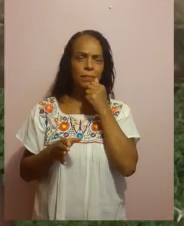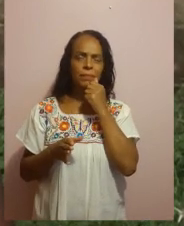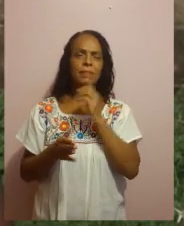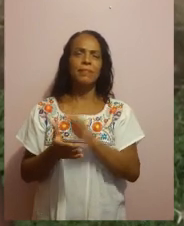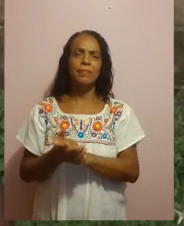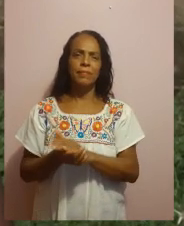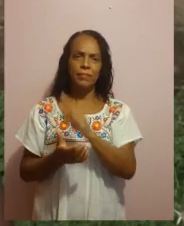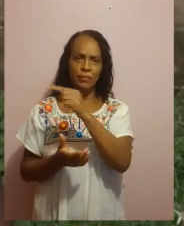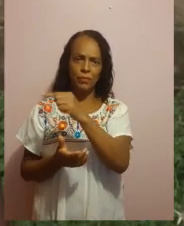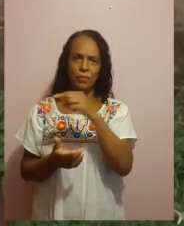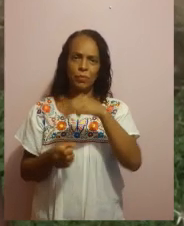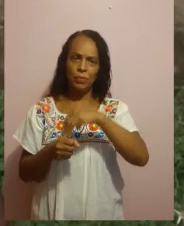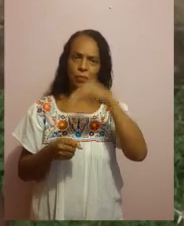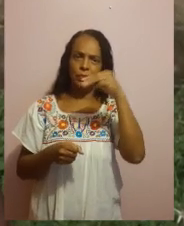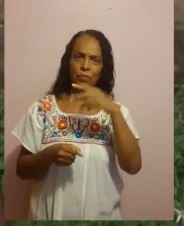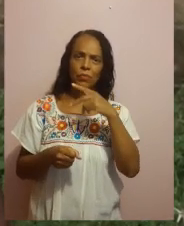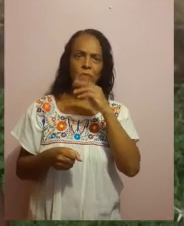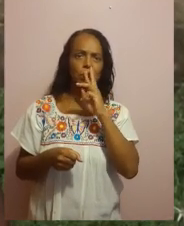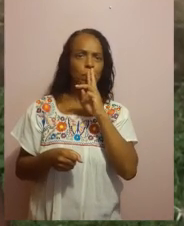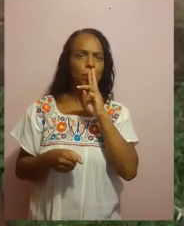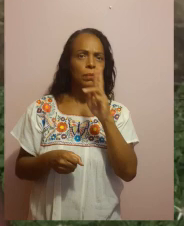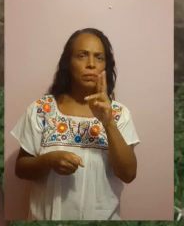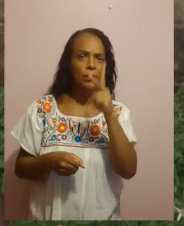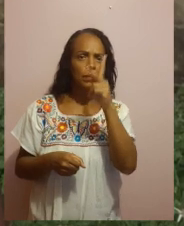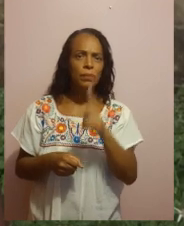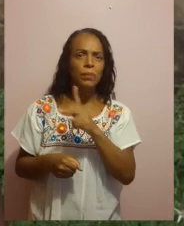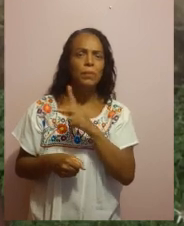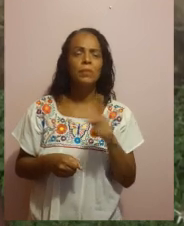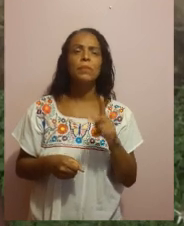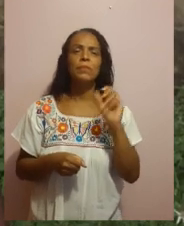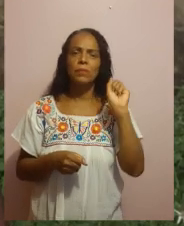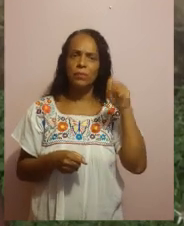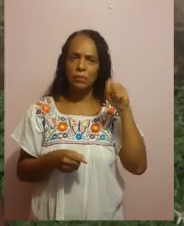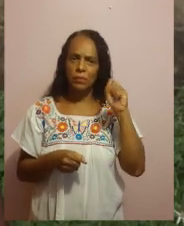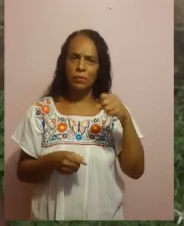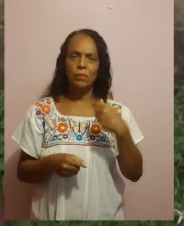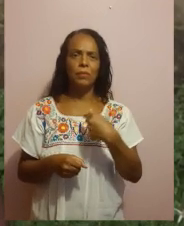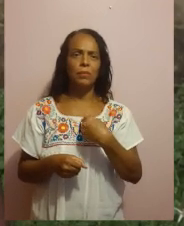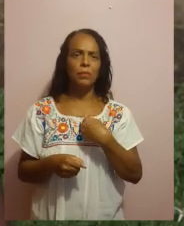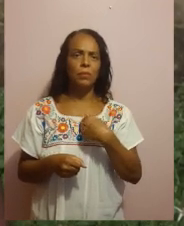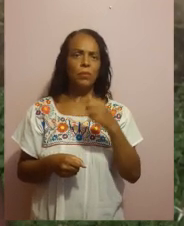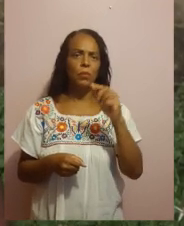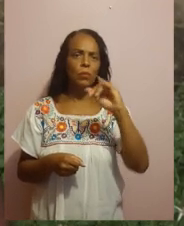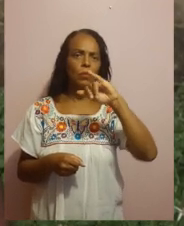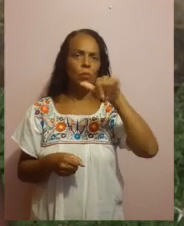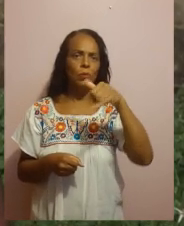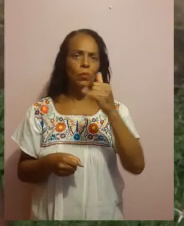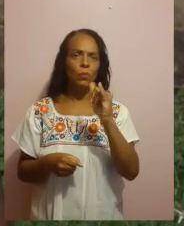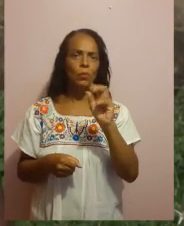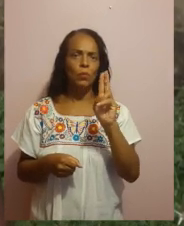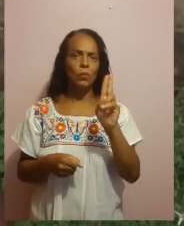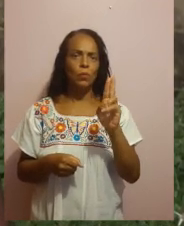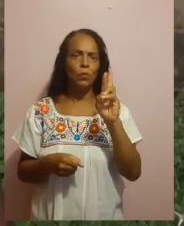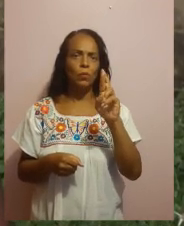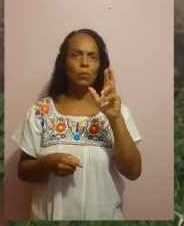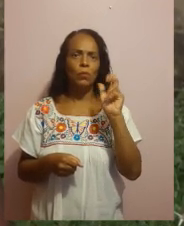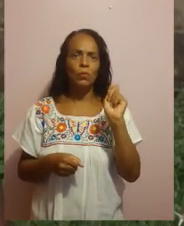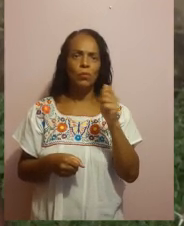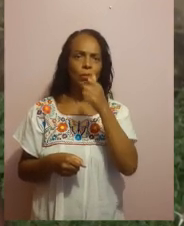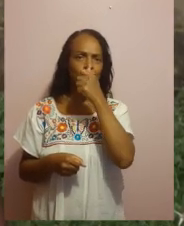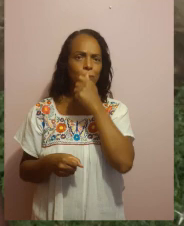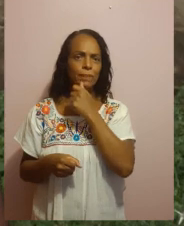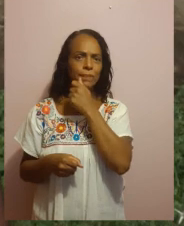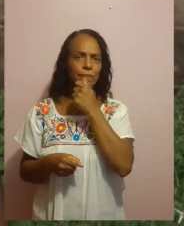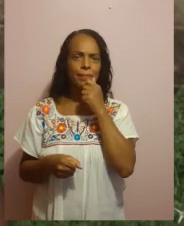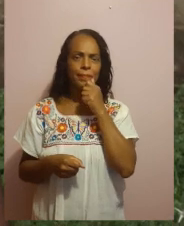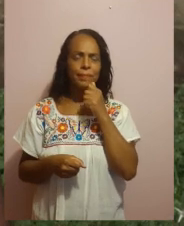juro. Aí o padre disse: tá bom, então bote a mão aqui em cima da Bíblia.